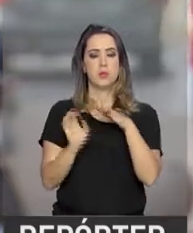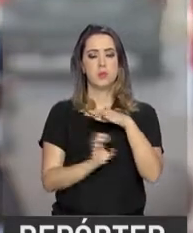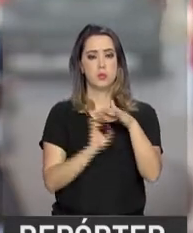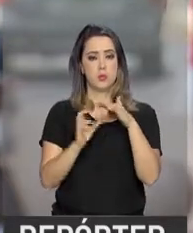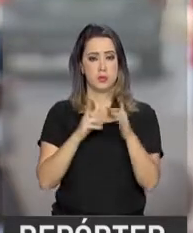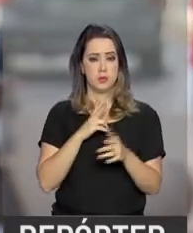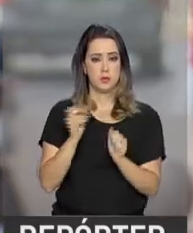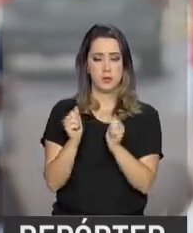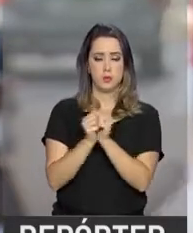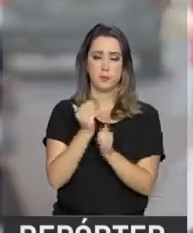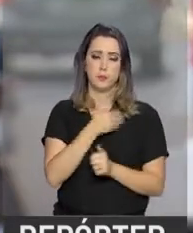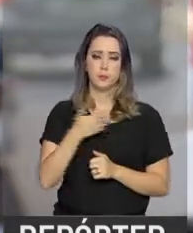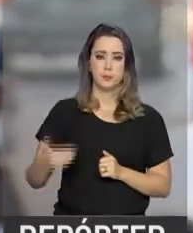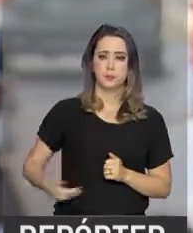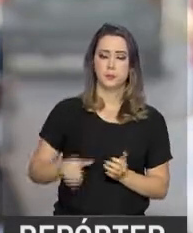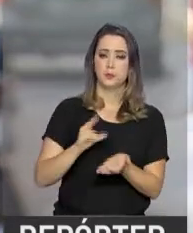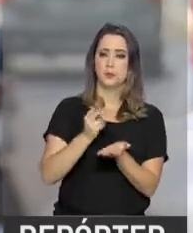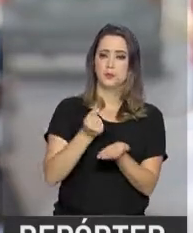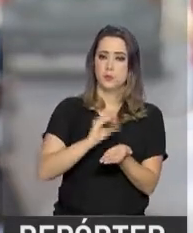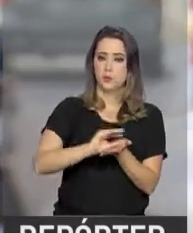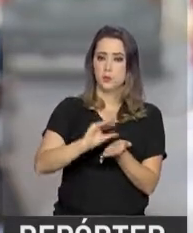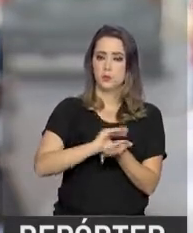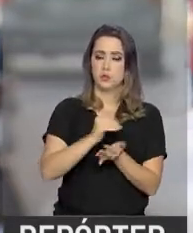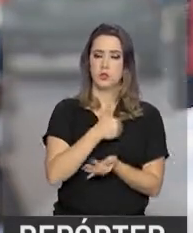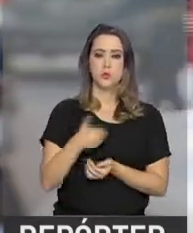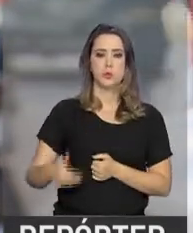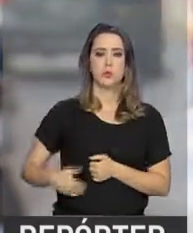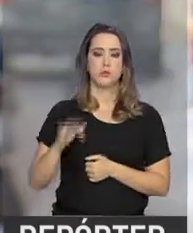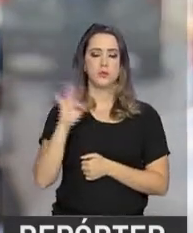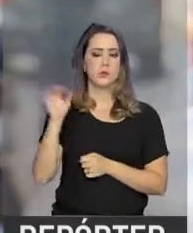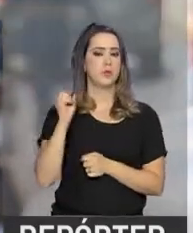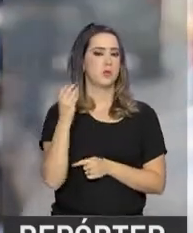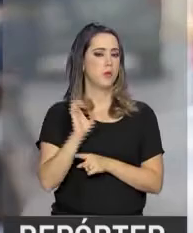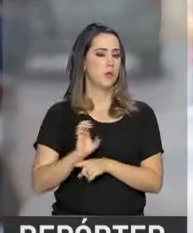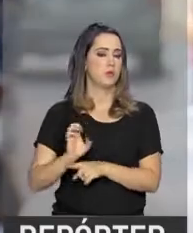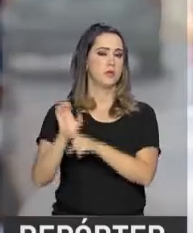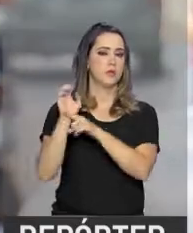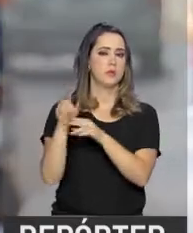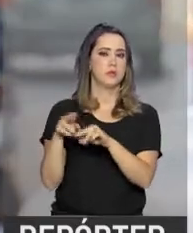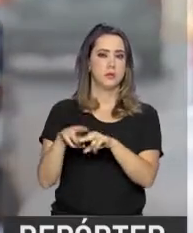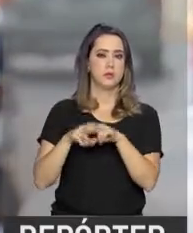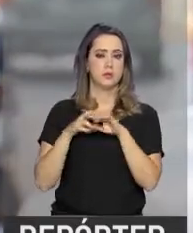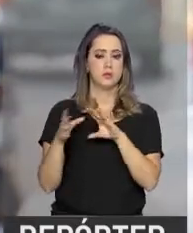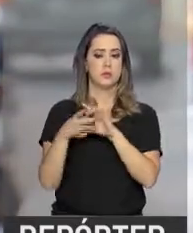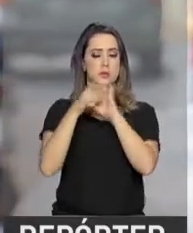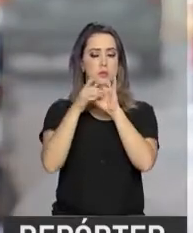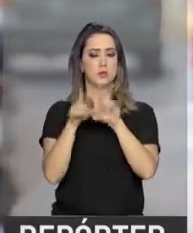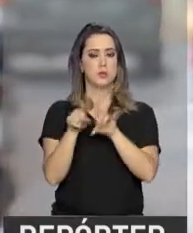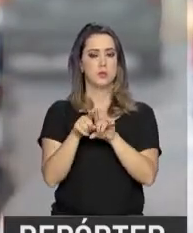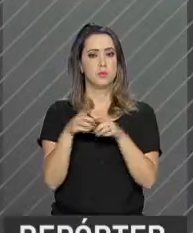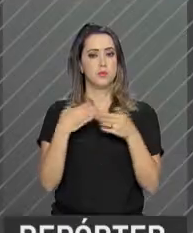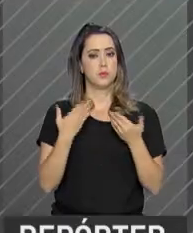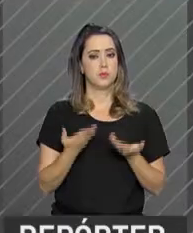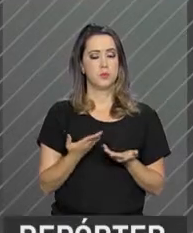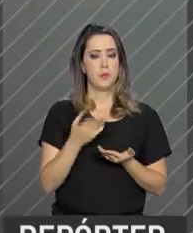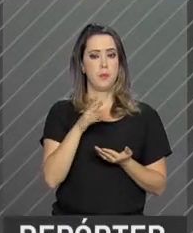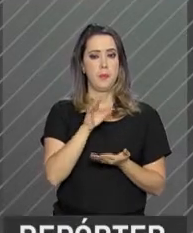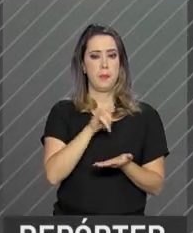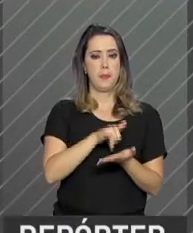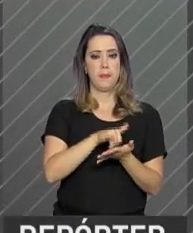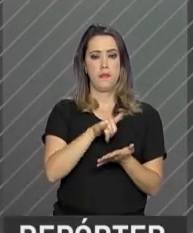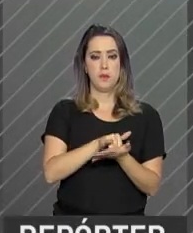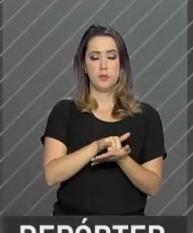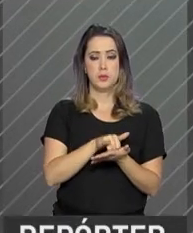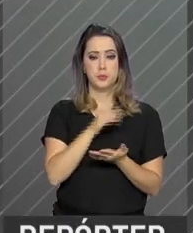cujos recursos são repassados pela união e pelos estados por meio de convênios e contratos pelo aplicativo